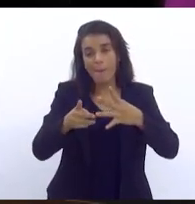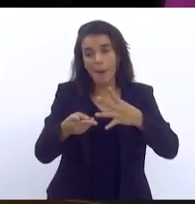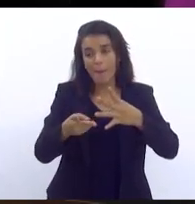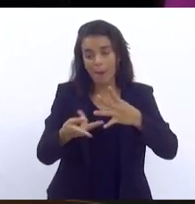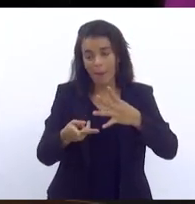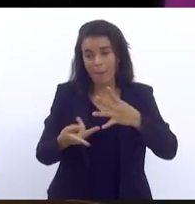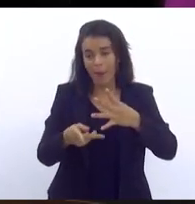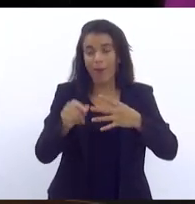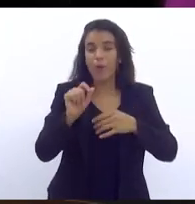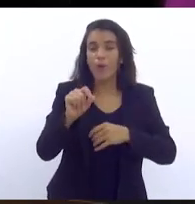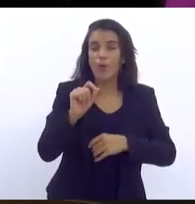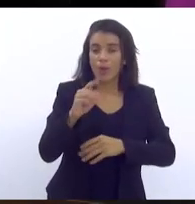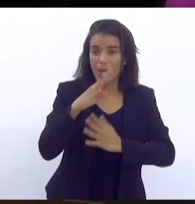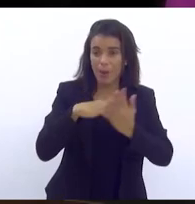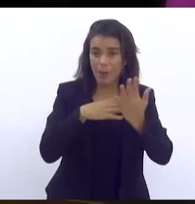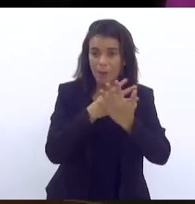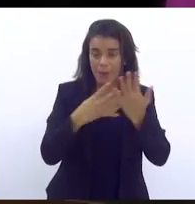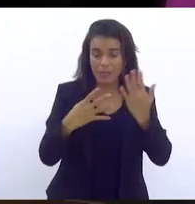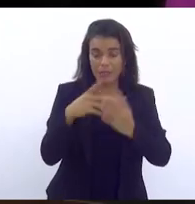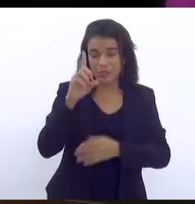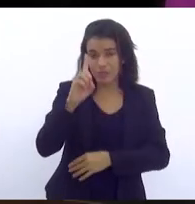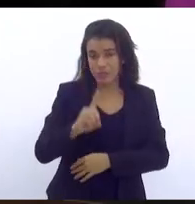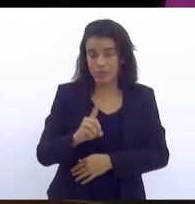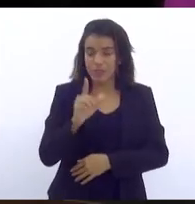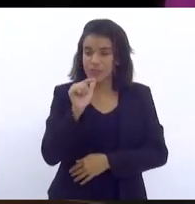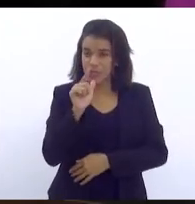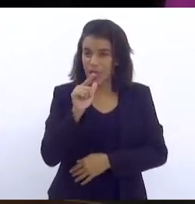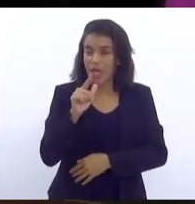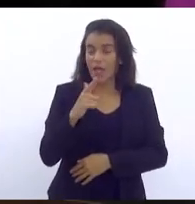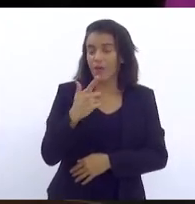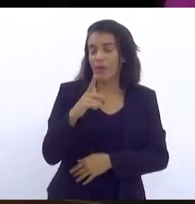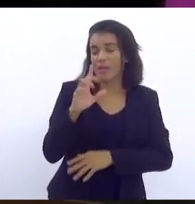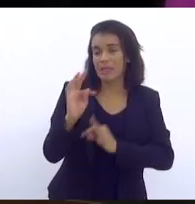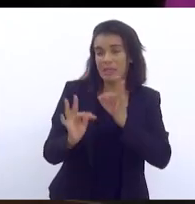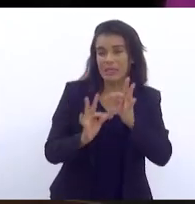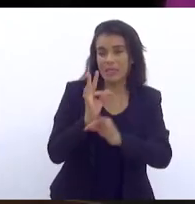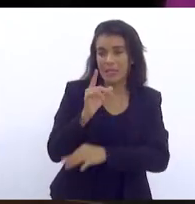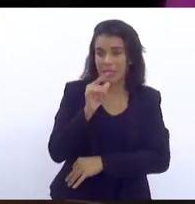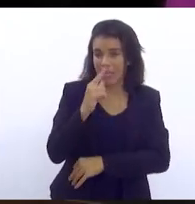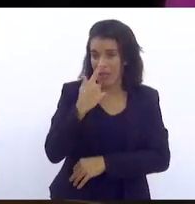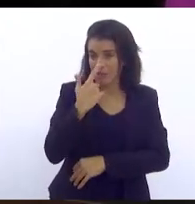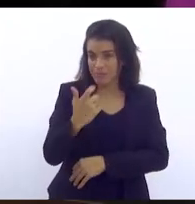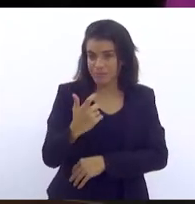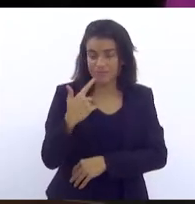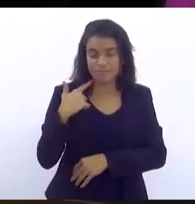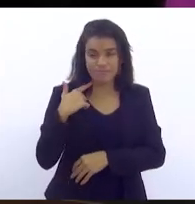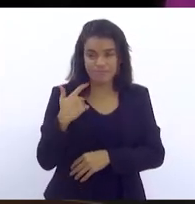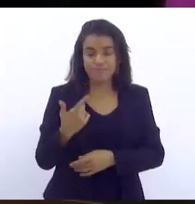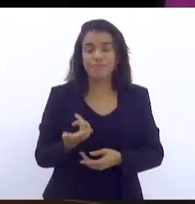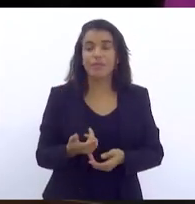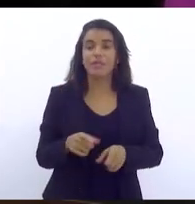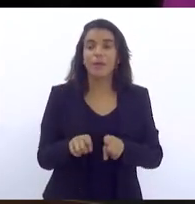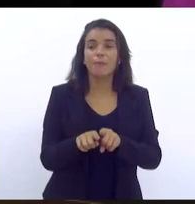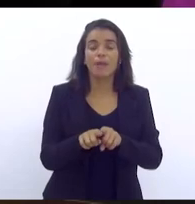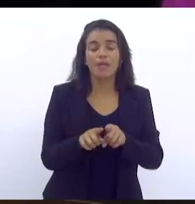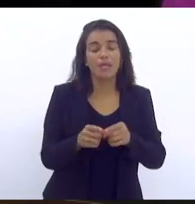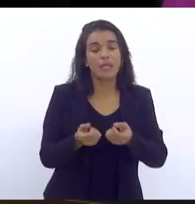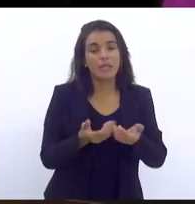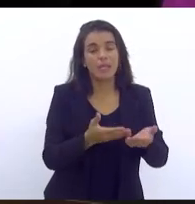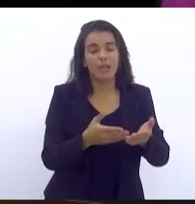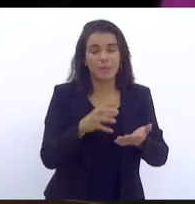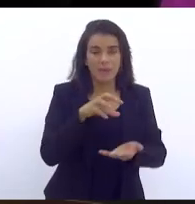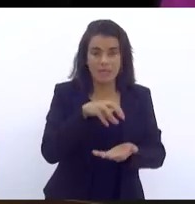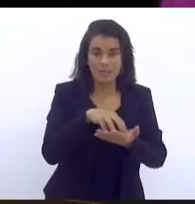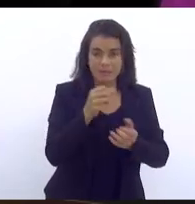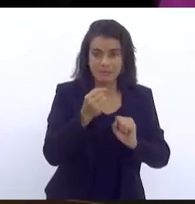entregues os planos diretores de águas e e esgoto eh que foram eh elaborados pelas concessionárias e esses planos de